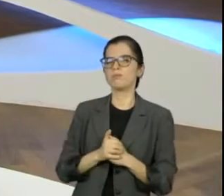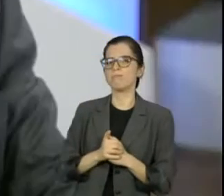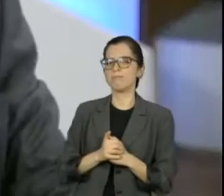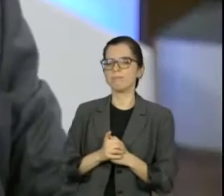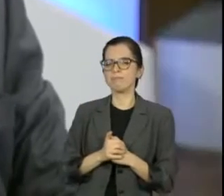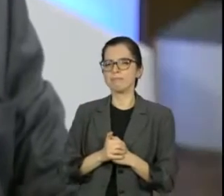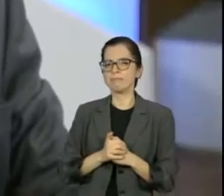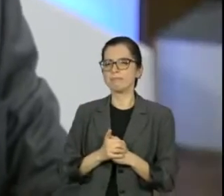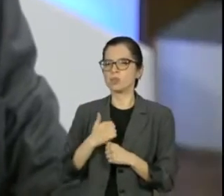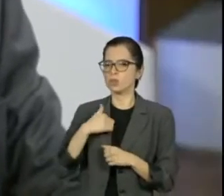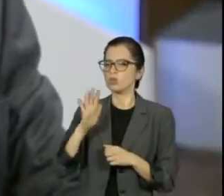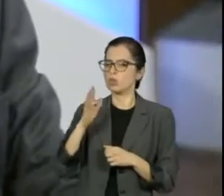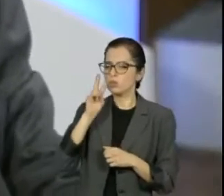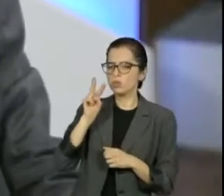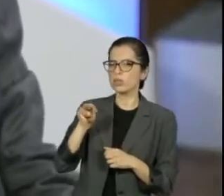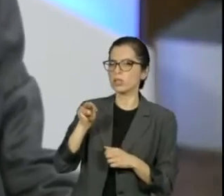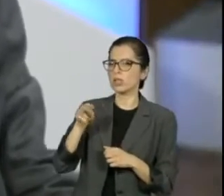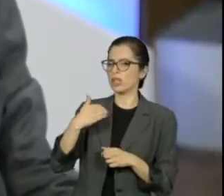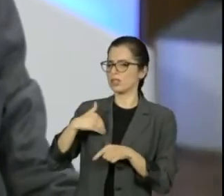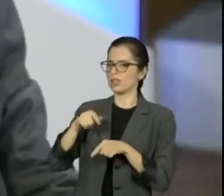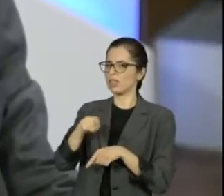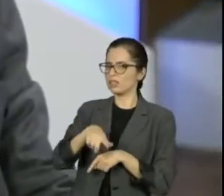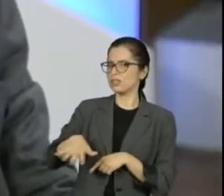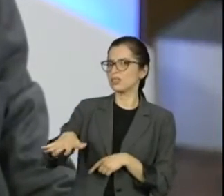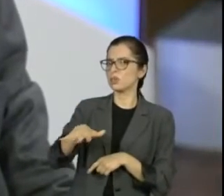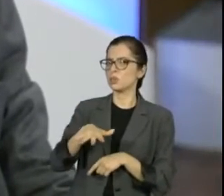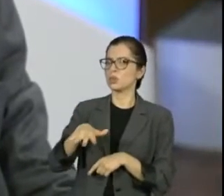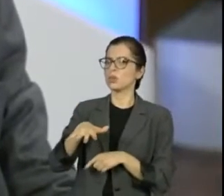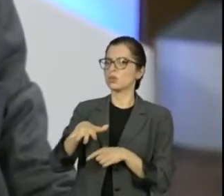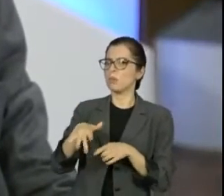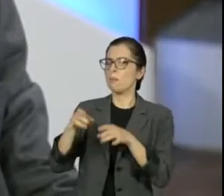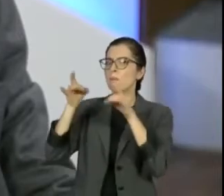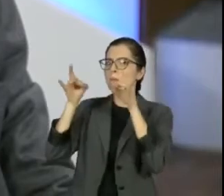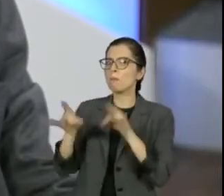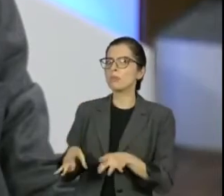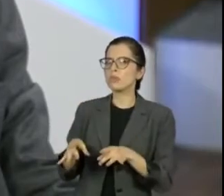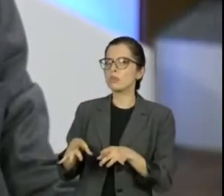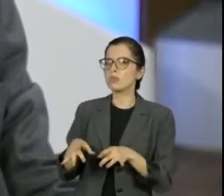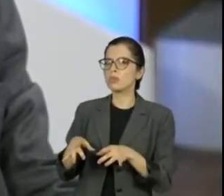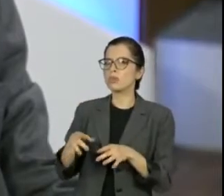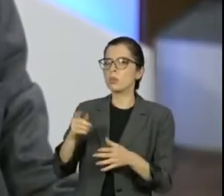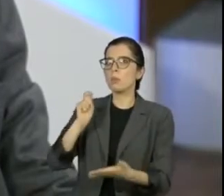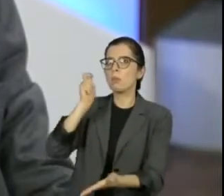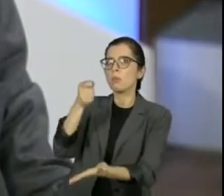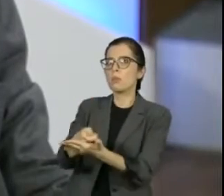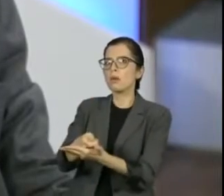parcela, porque eu deixei tudo pago lá. Mas